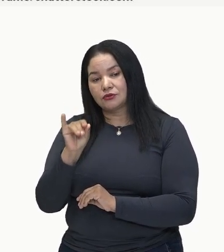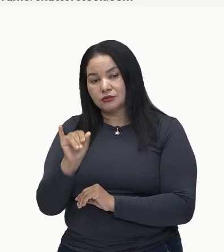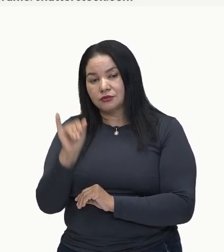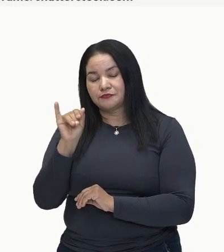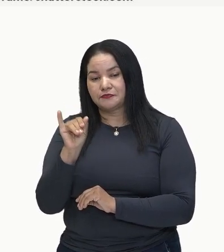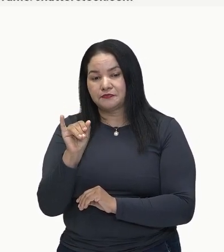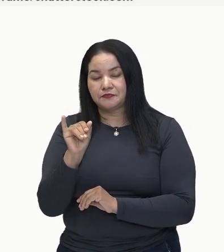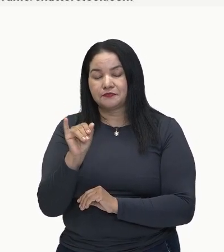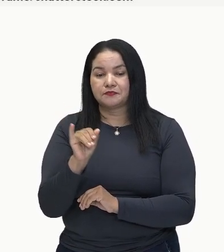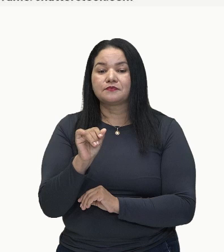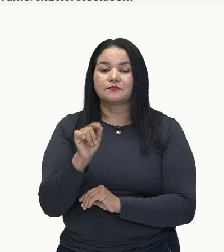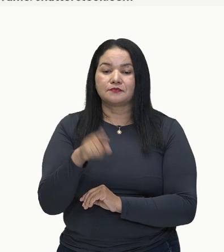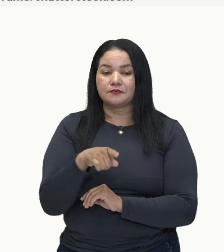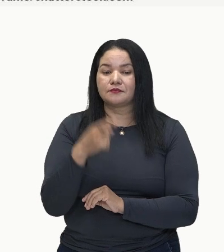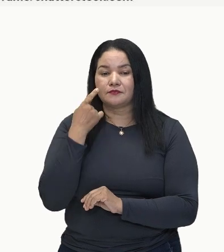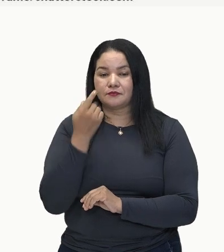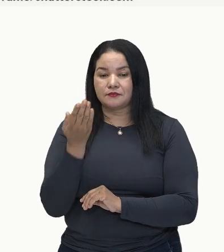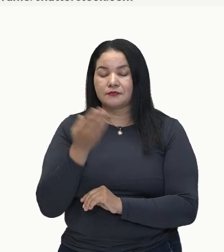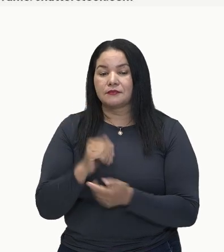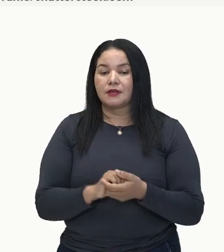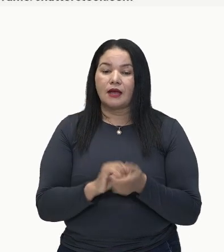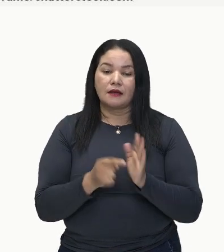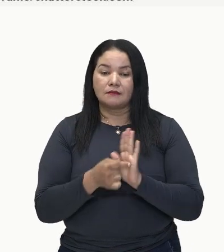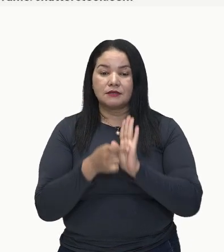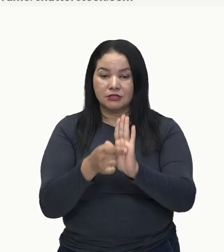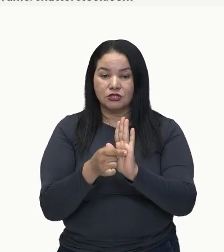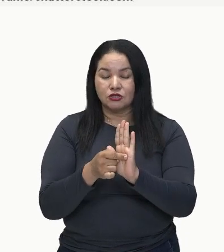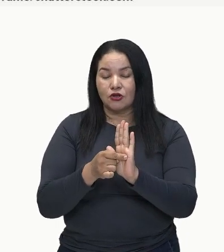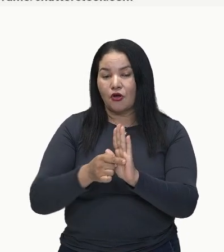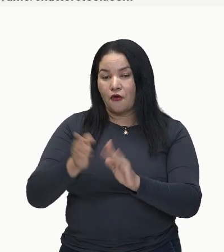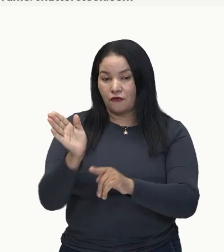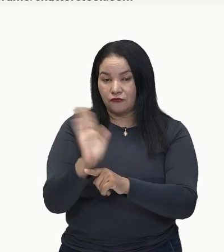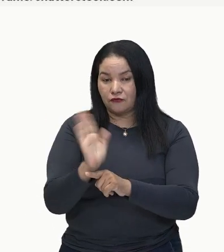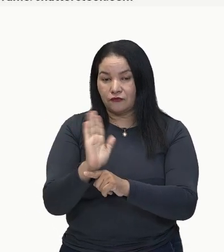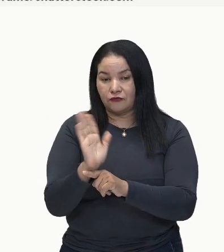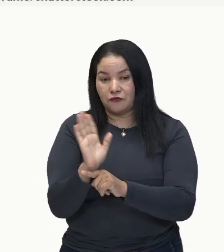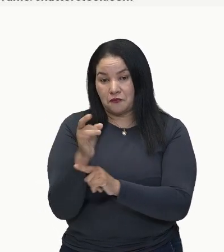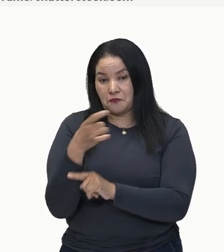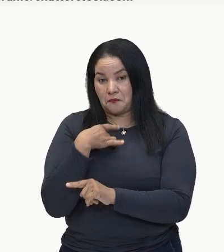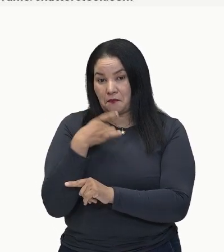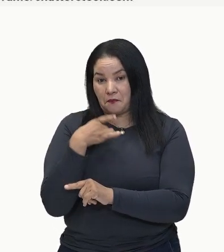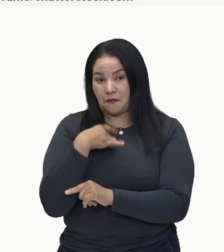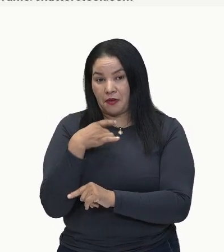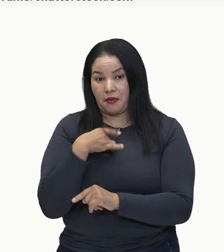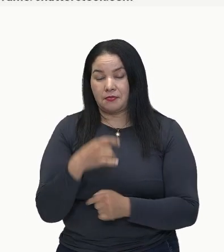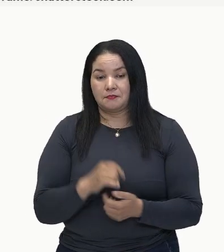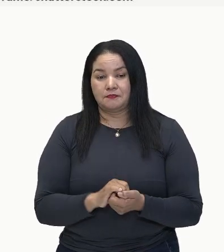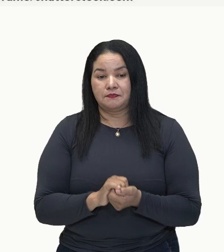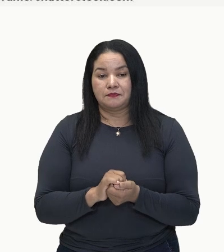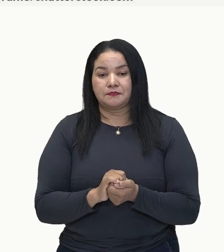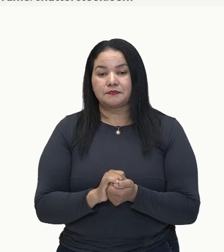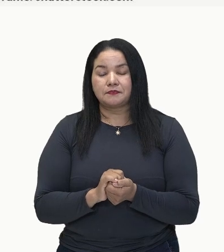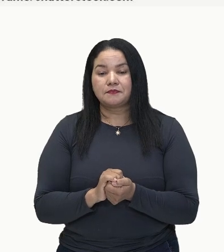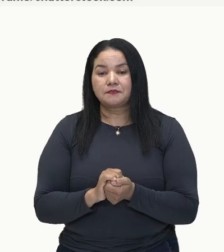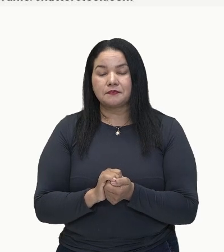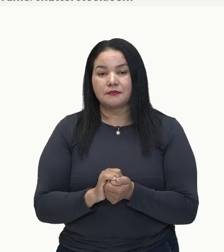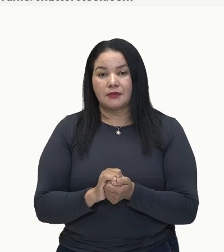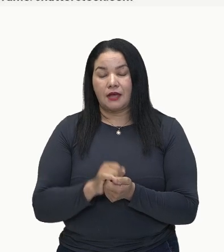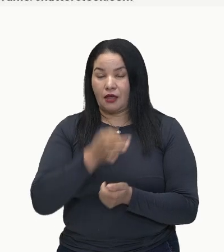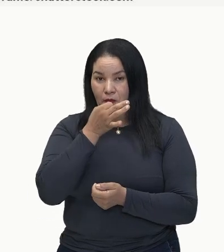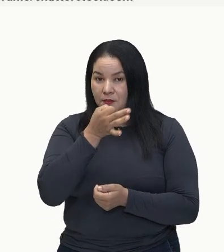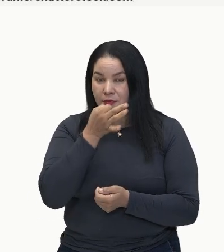o diretor, nos apresenta um filme tenso. Aí olha só como ele vai apresentar a sua opinião sobre o filme,